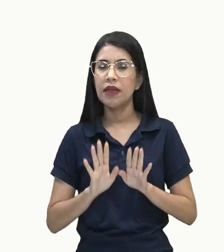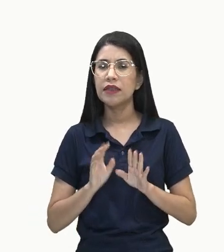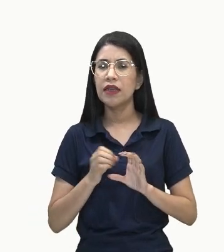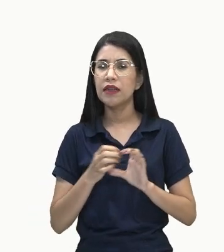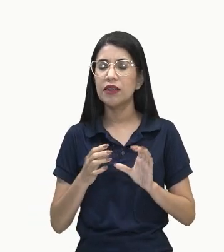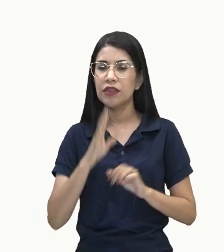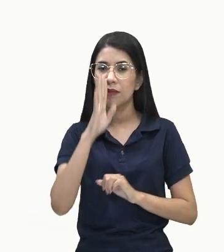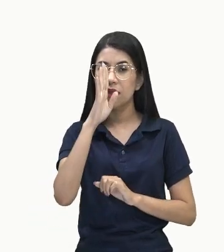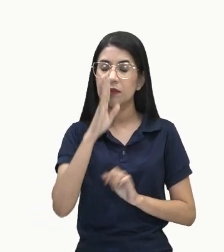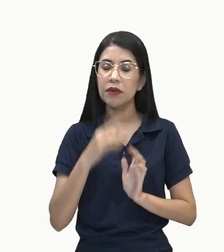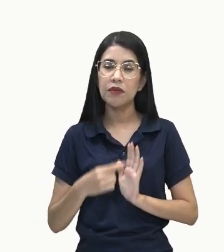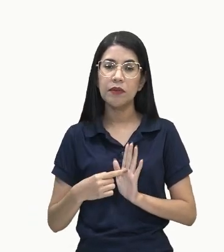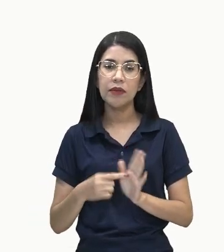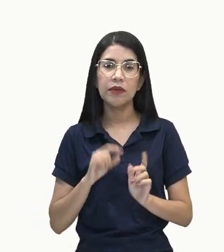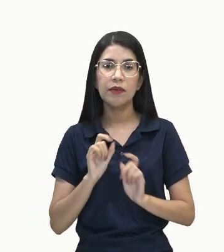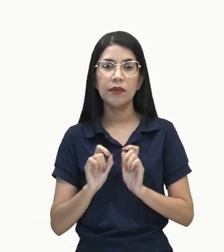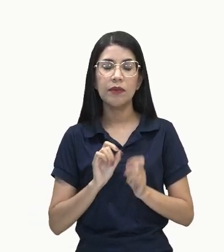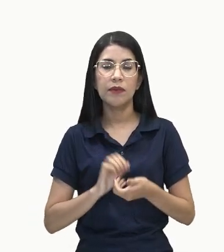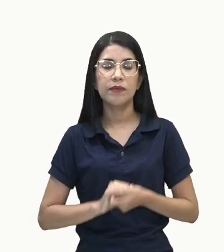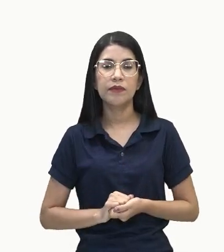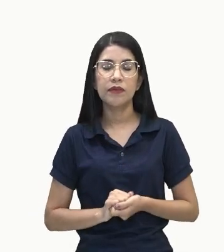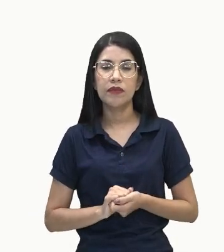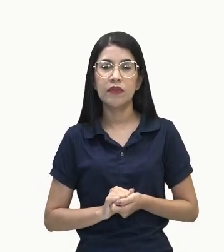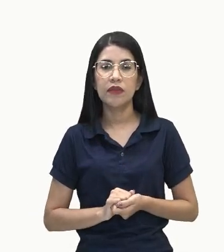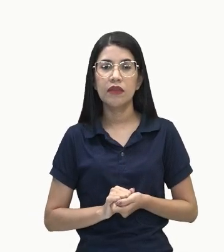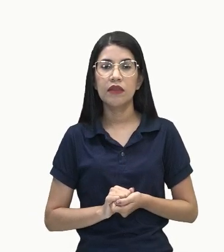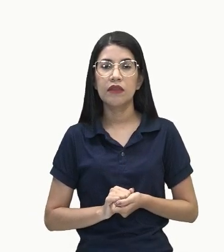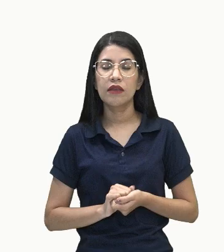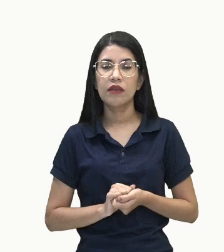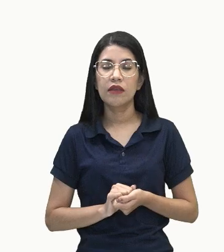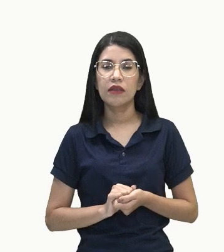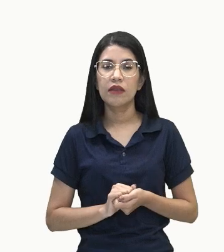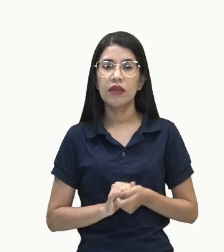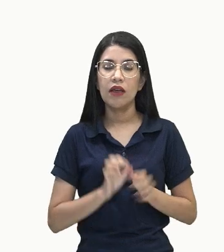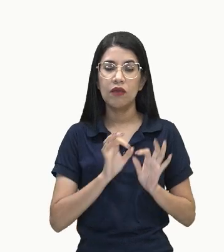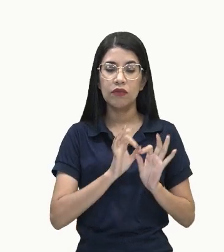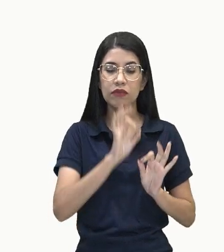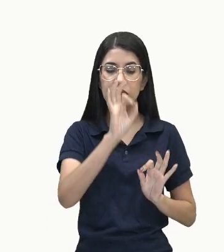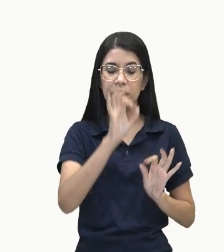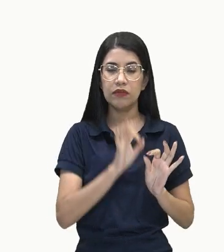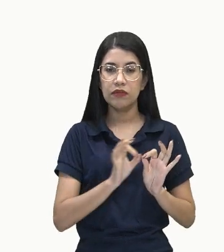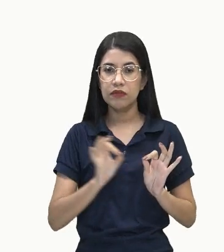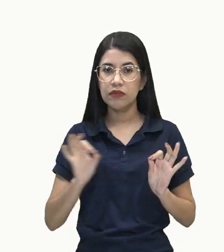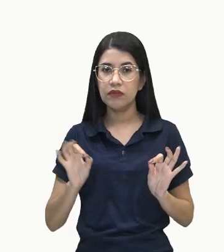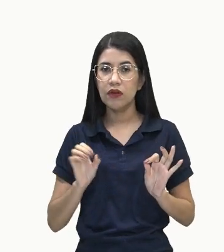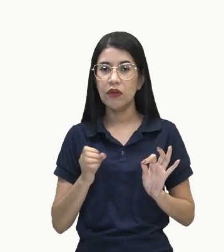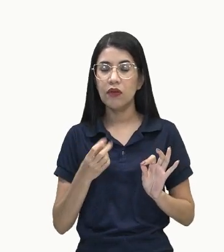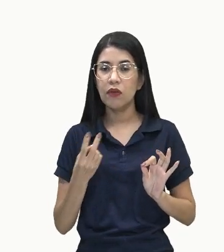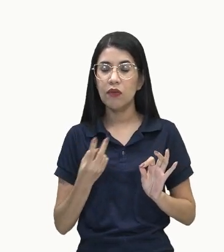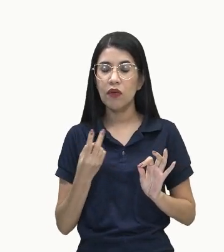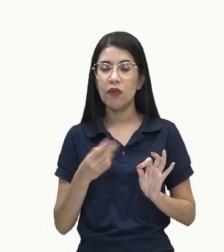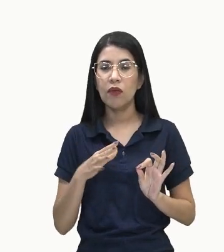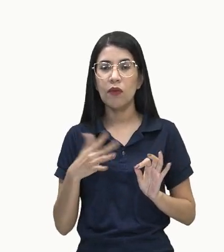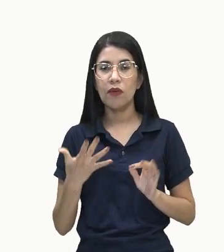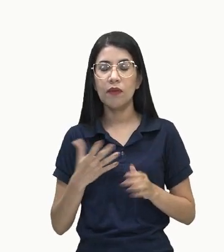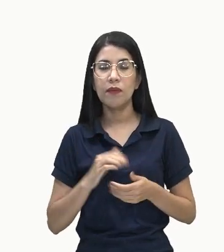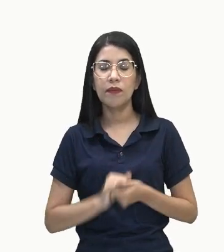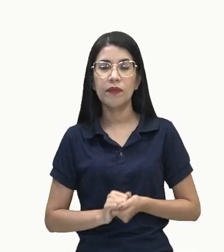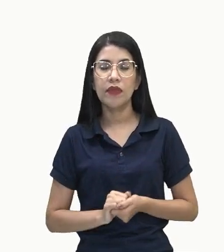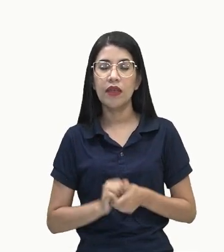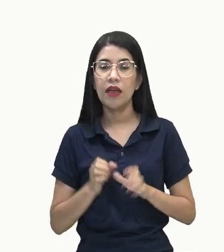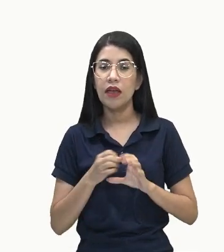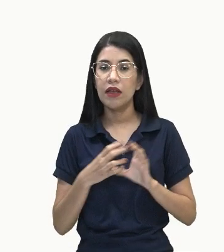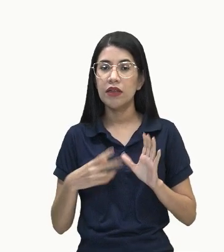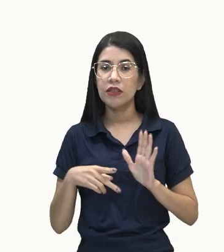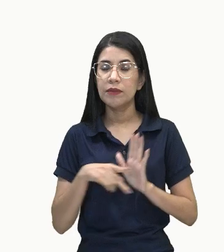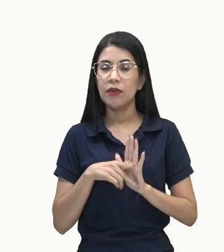aí? Quem vai determinar é justamente a medida dos lados. Por quê? Primeiro, uma característica